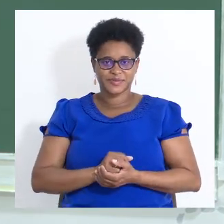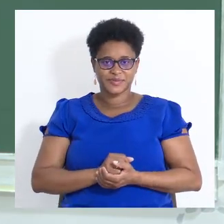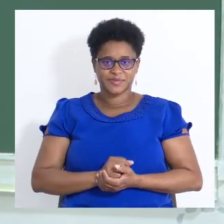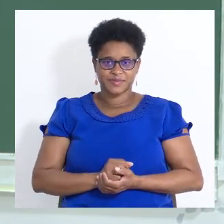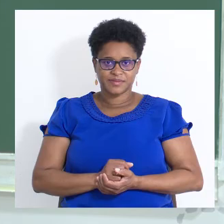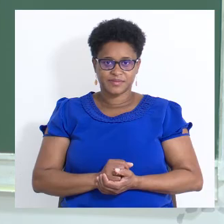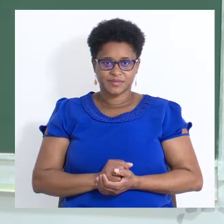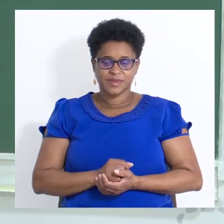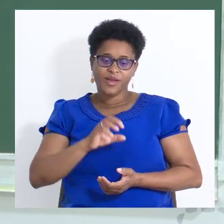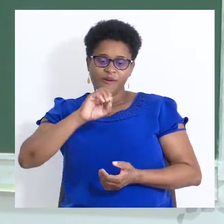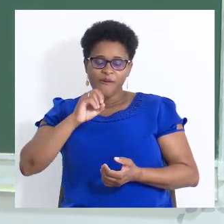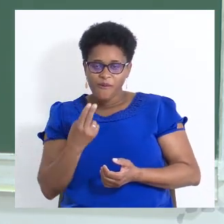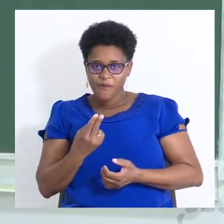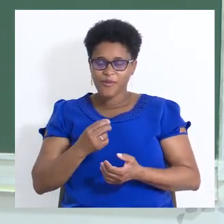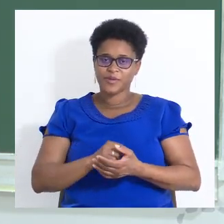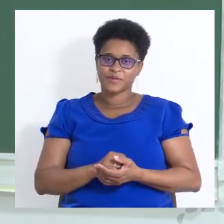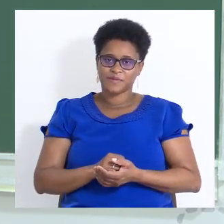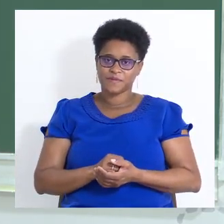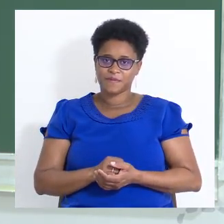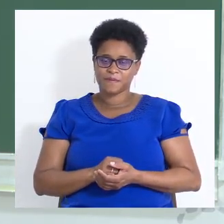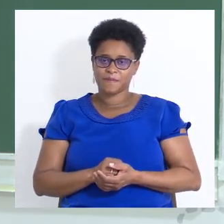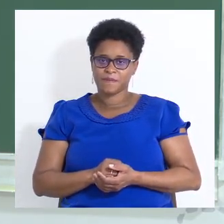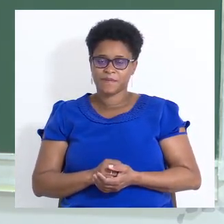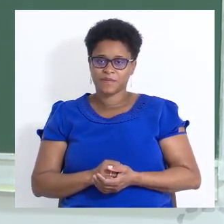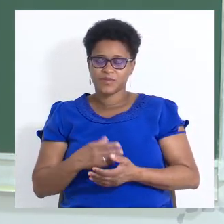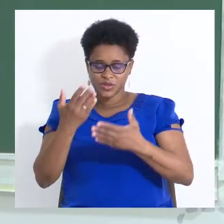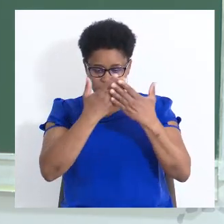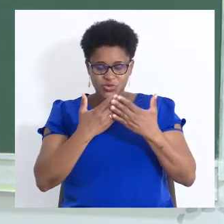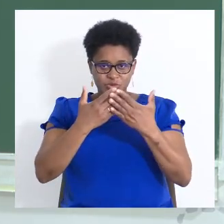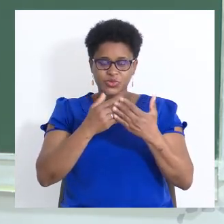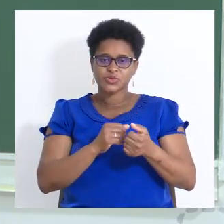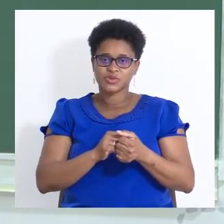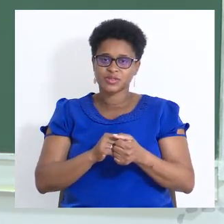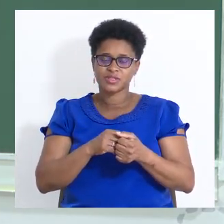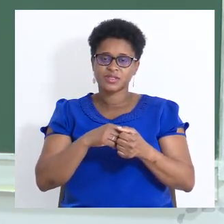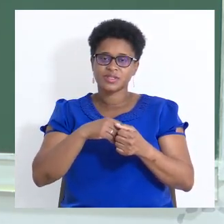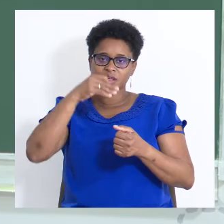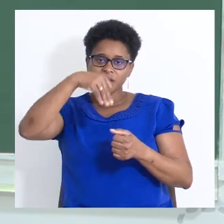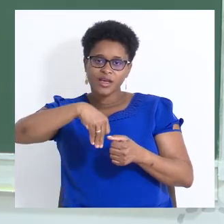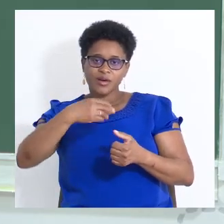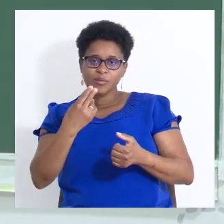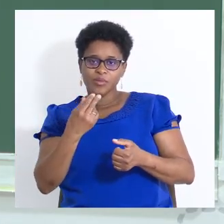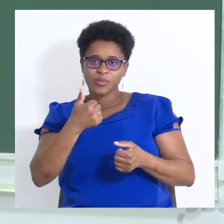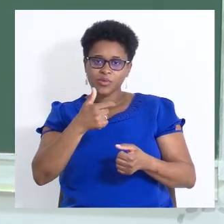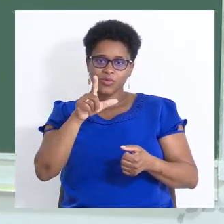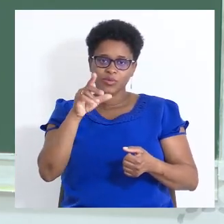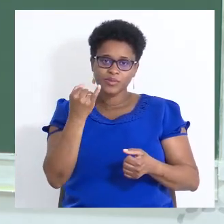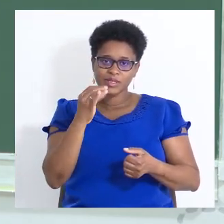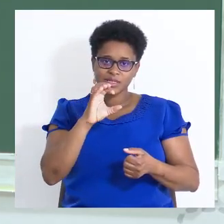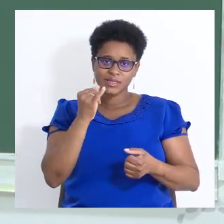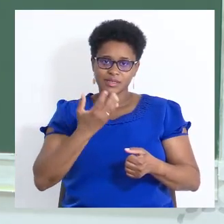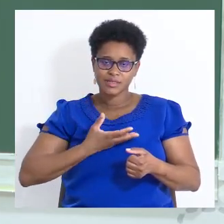publicitário. Ou então, pode dizer, estudo da publicidade.